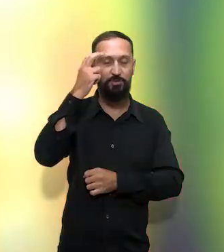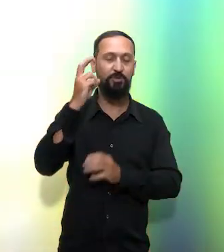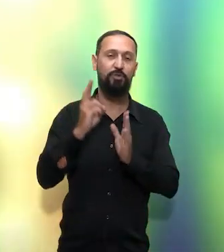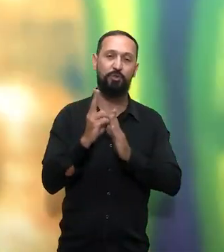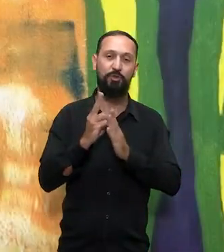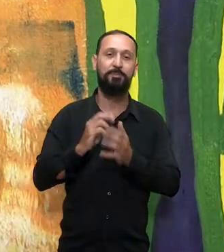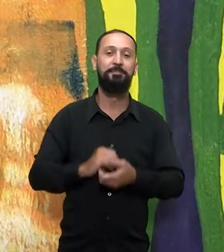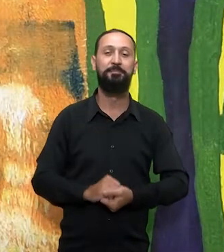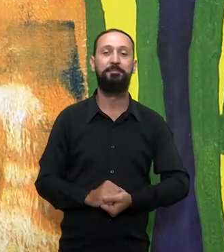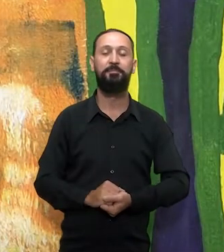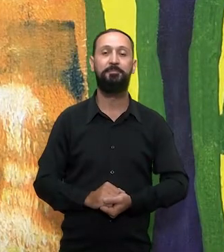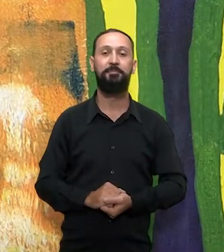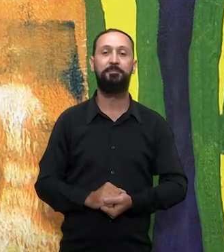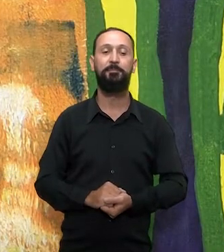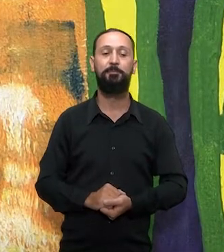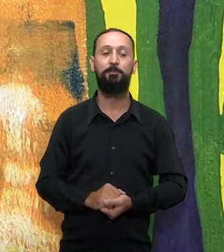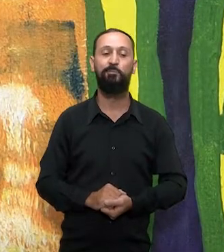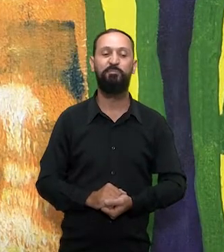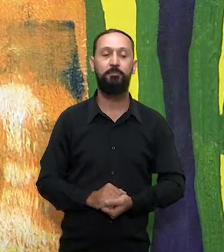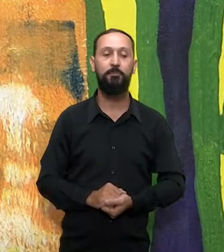indígenas.